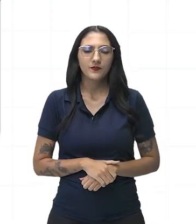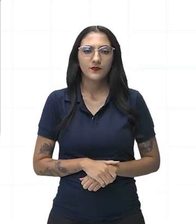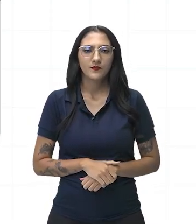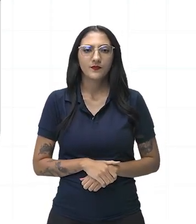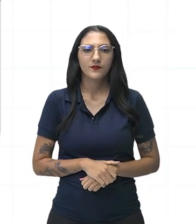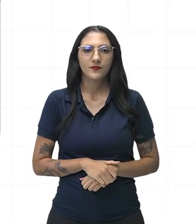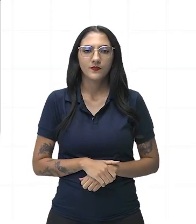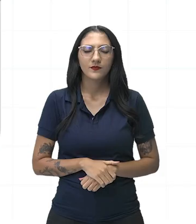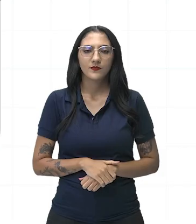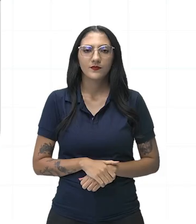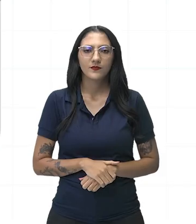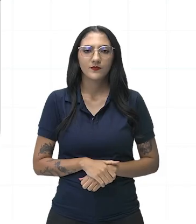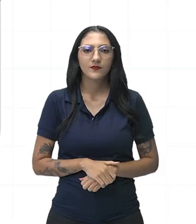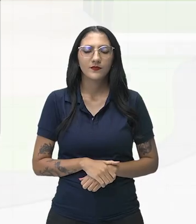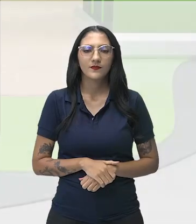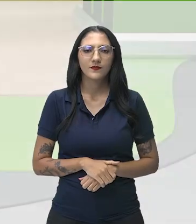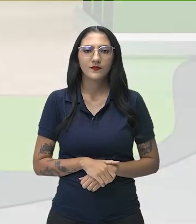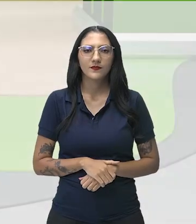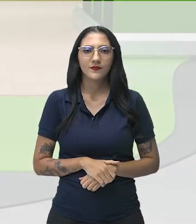E agora,